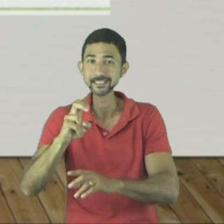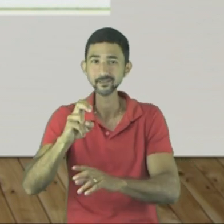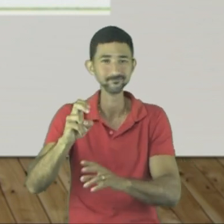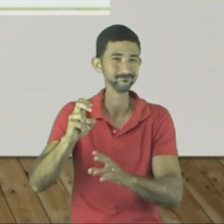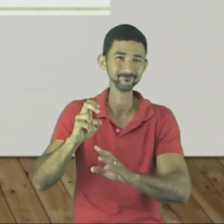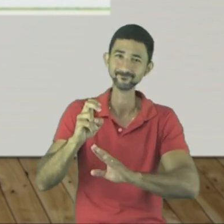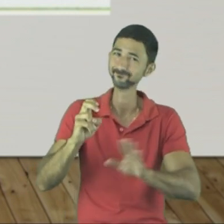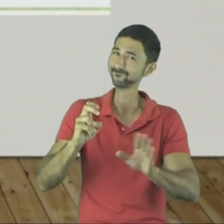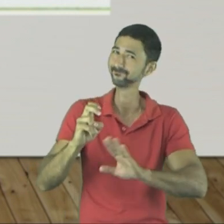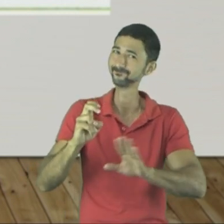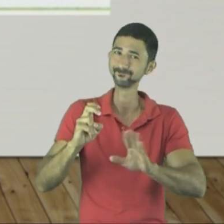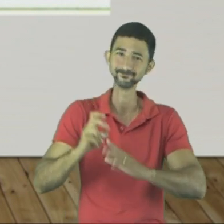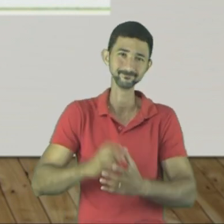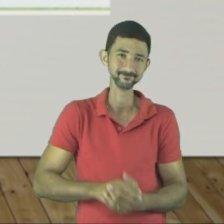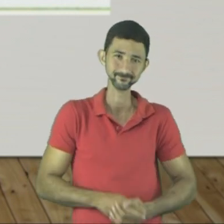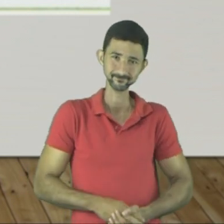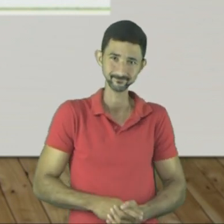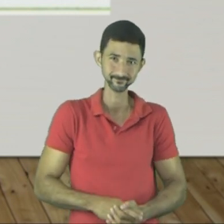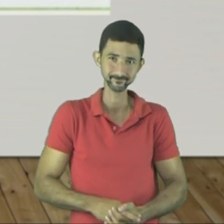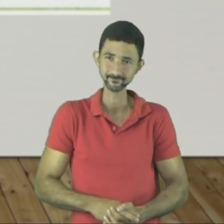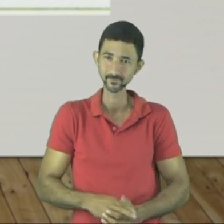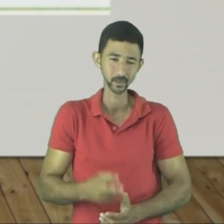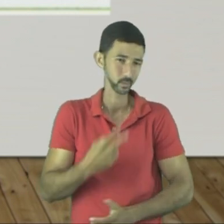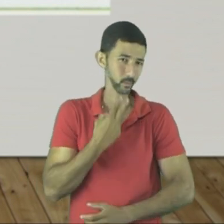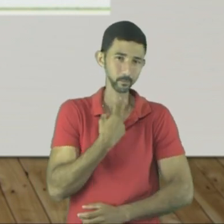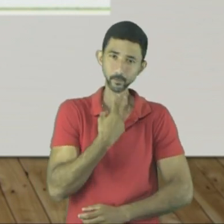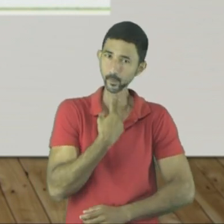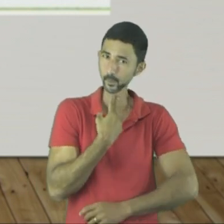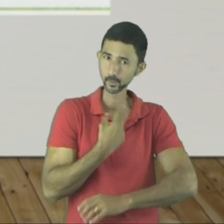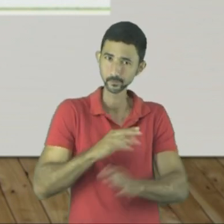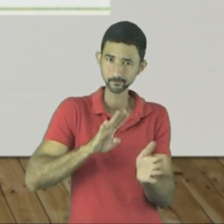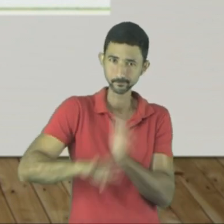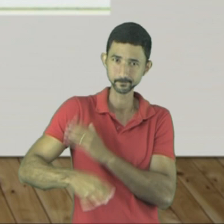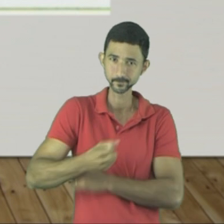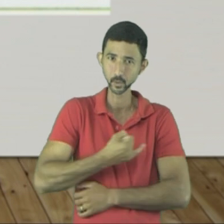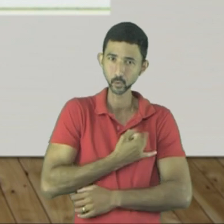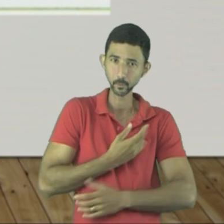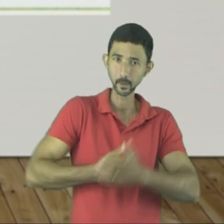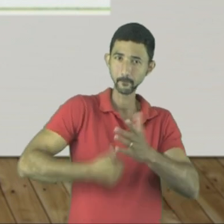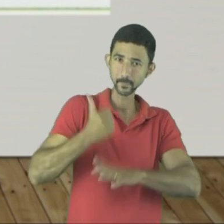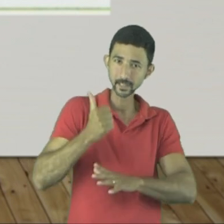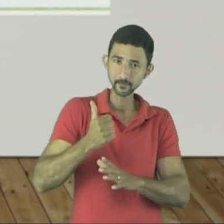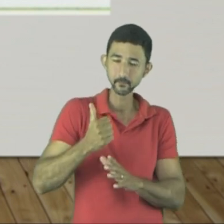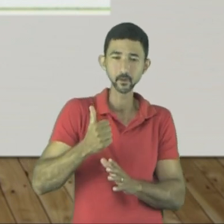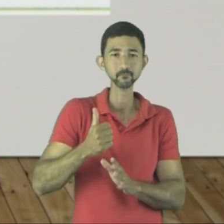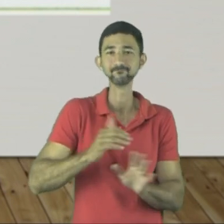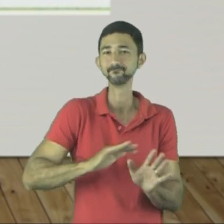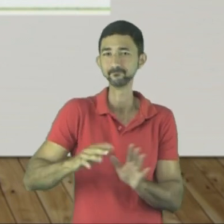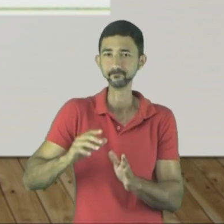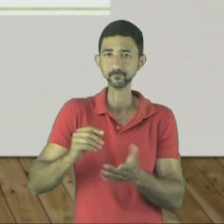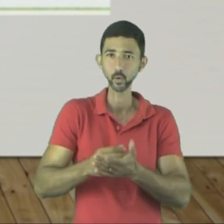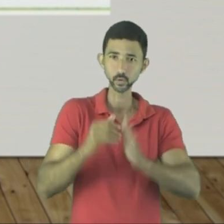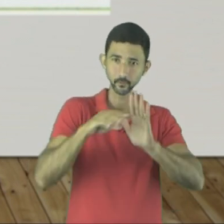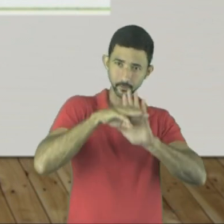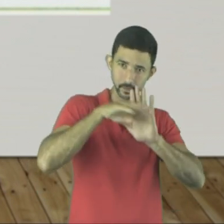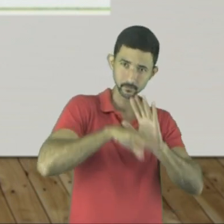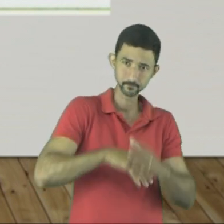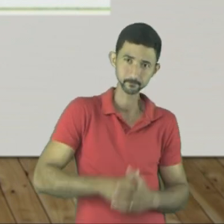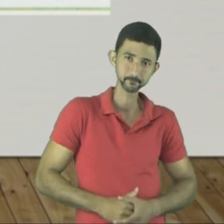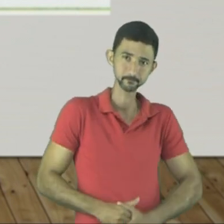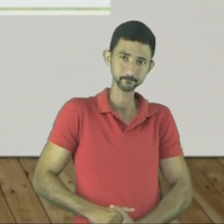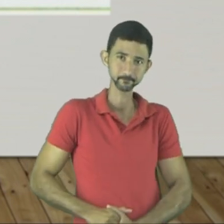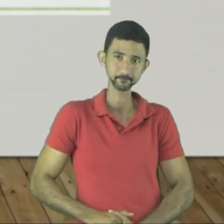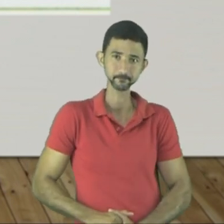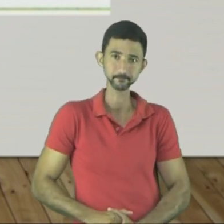aí? Não tem jeito, se ele não é primo, então dá para ser escrito em forma de fatores primos.